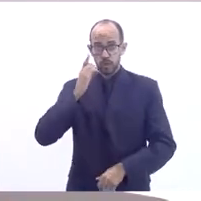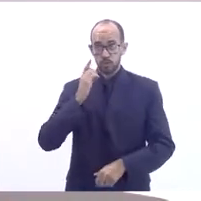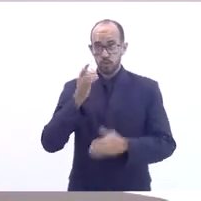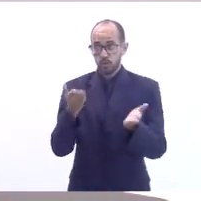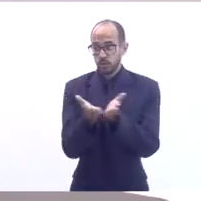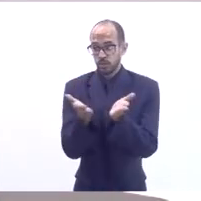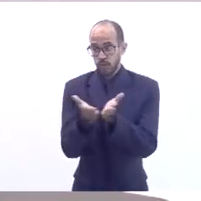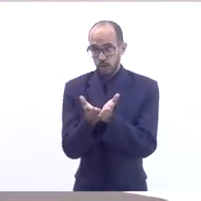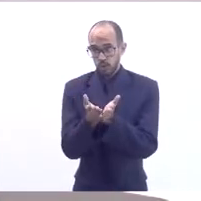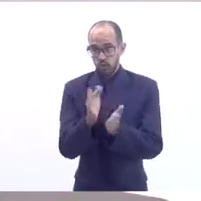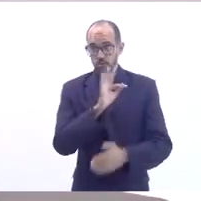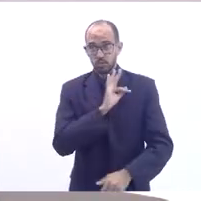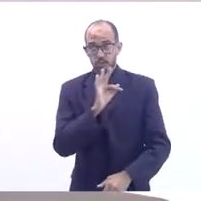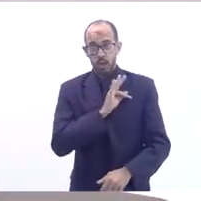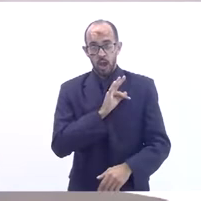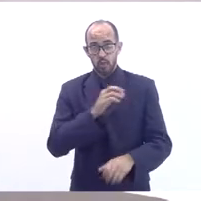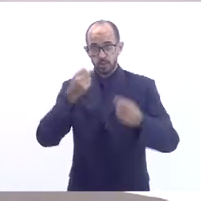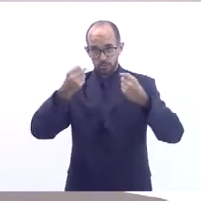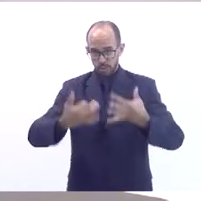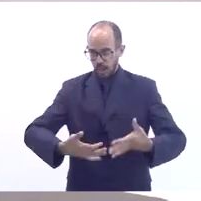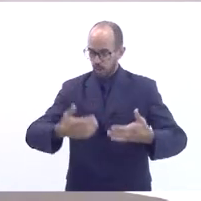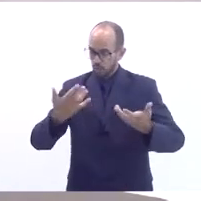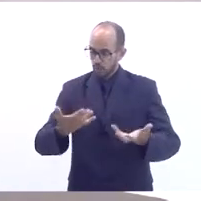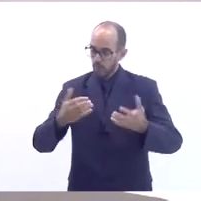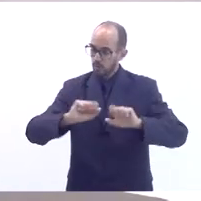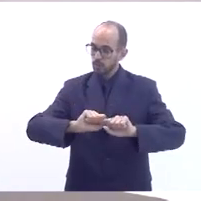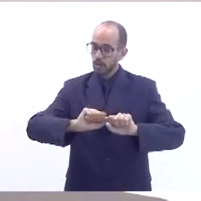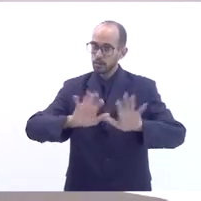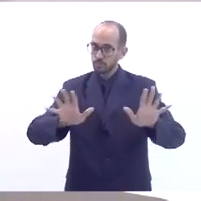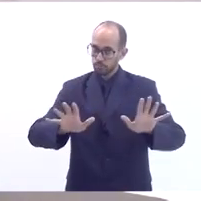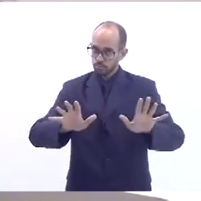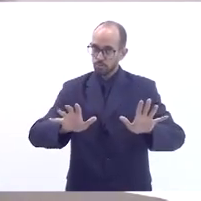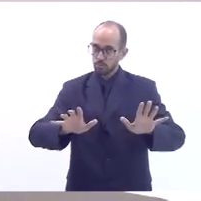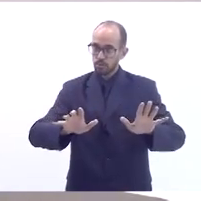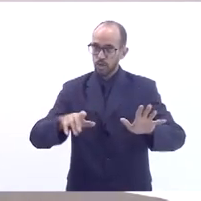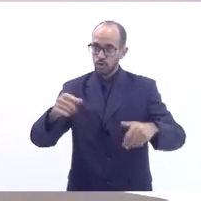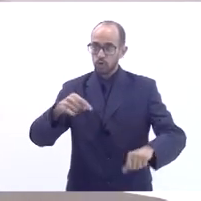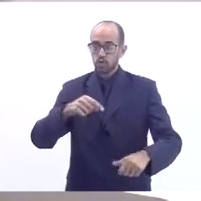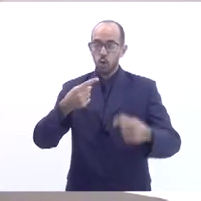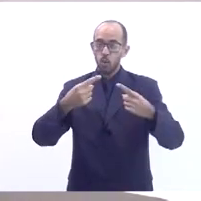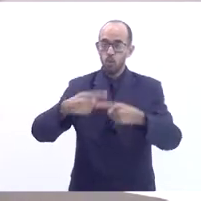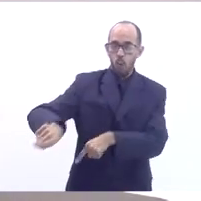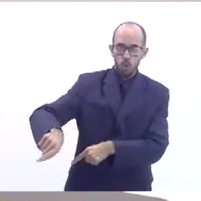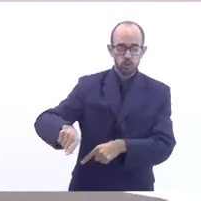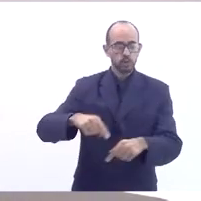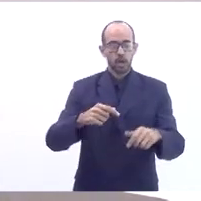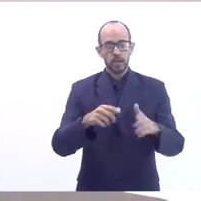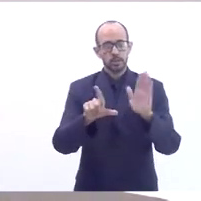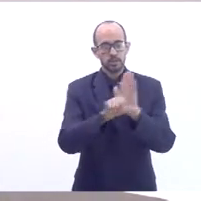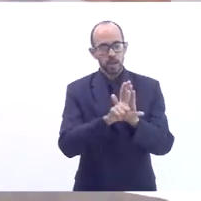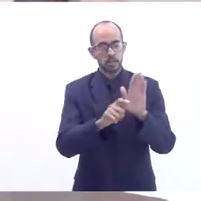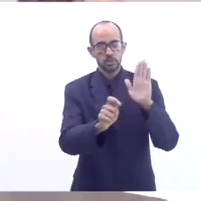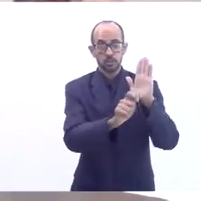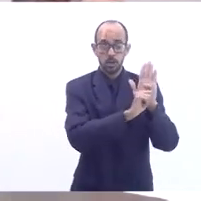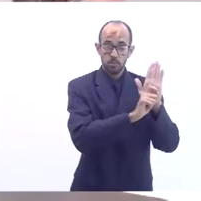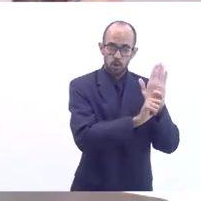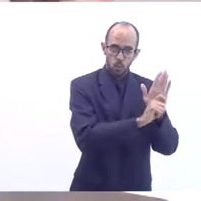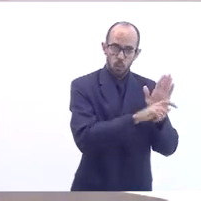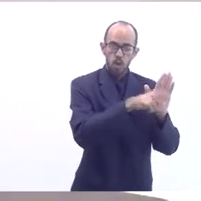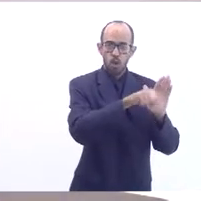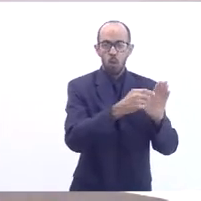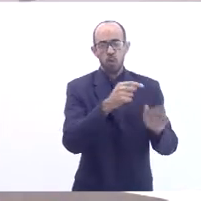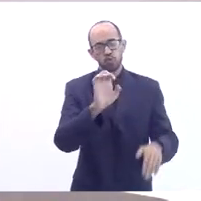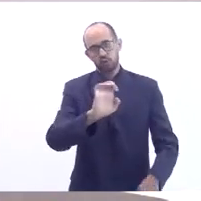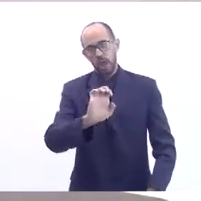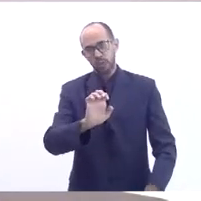policiais falaram olha quero deixar bem claro que eu sou contra duas vezes a favor dos a favor dos Maconheiros Mas vê se eu vou